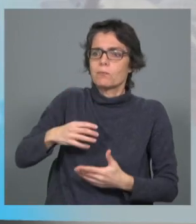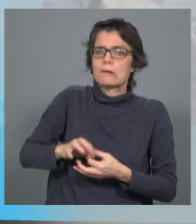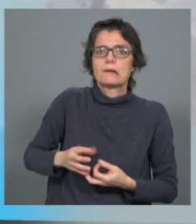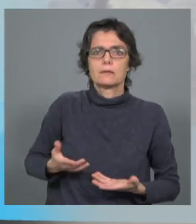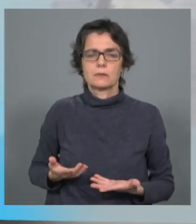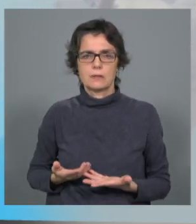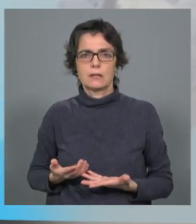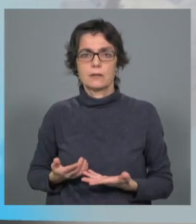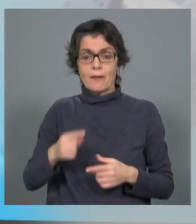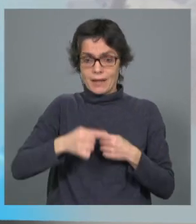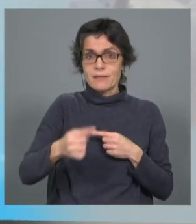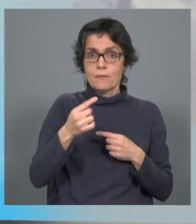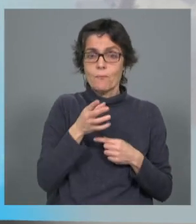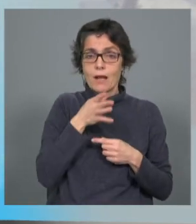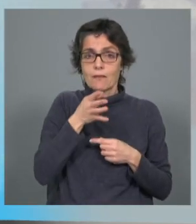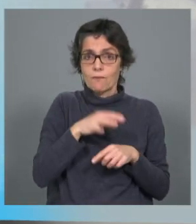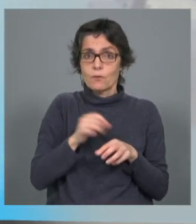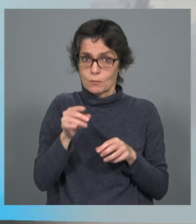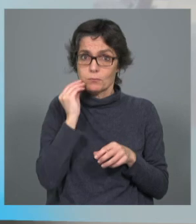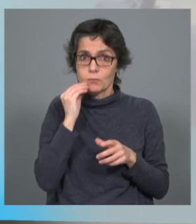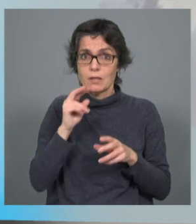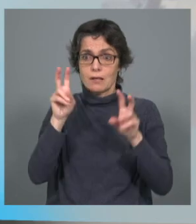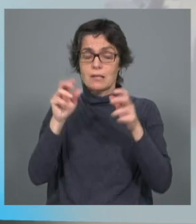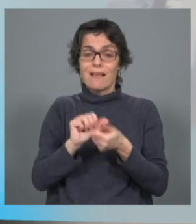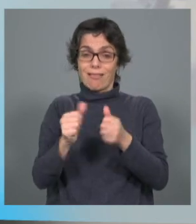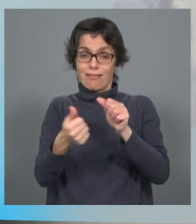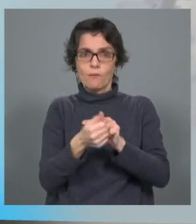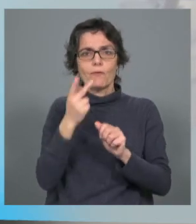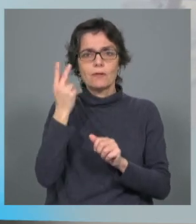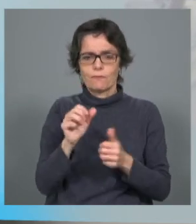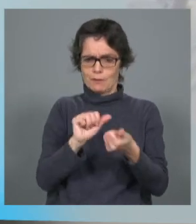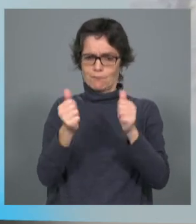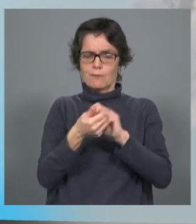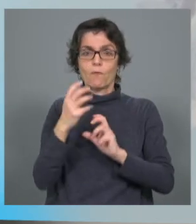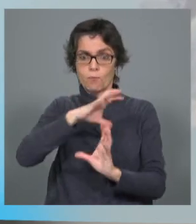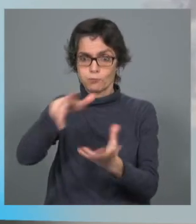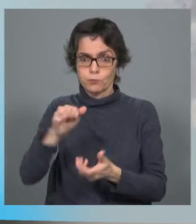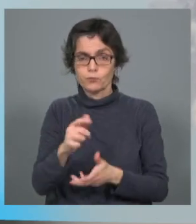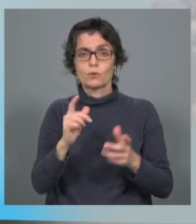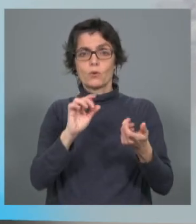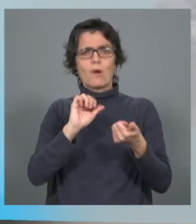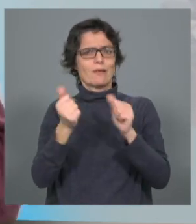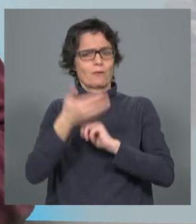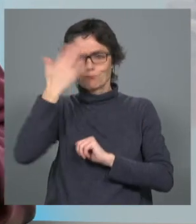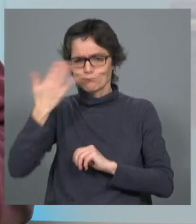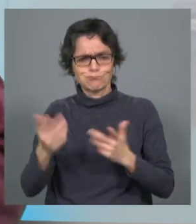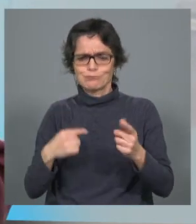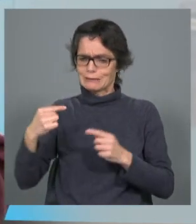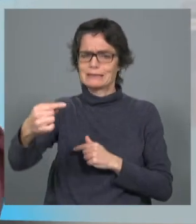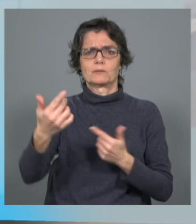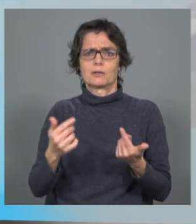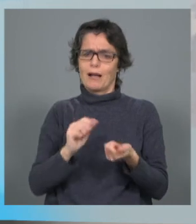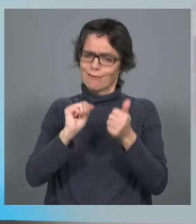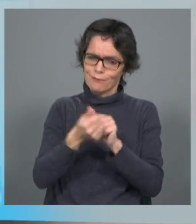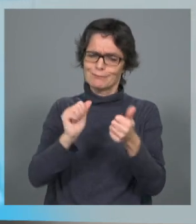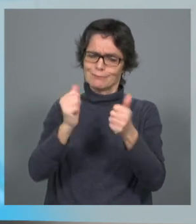este mote da transformação, que diz, pois, é a transformação da vida, transformação do mundo, transformação dos dias, transformação